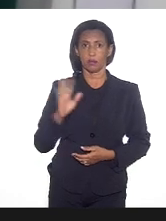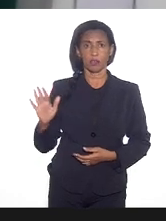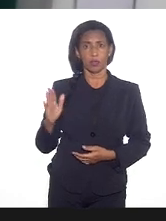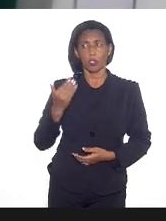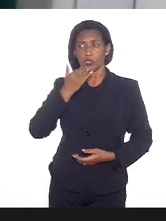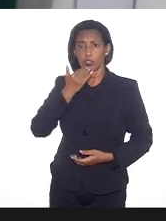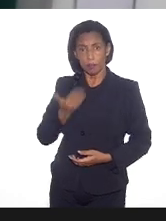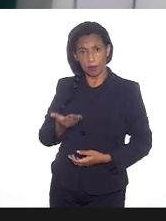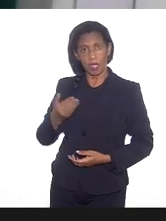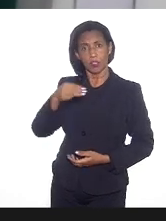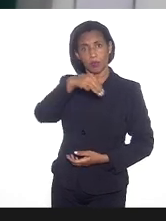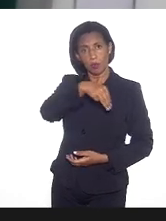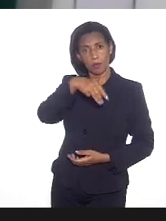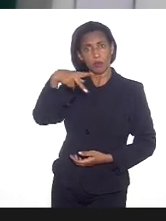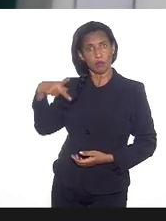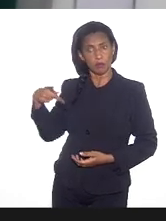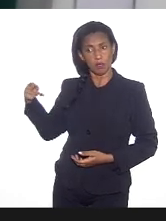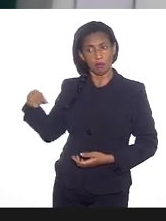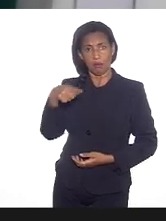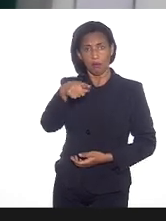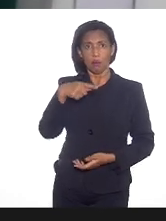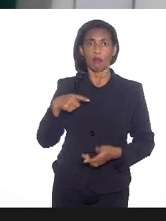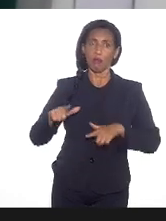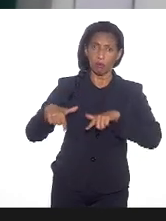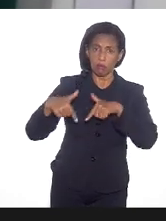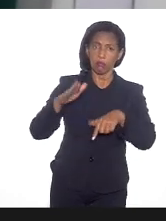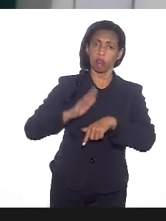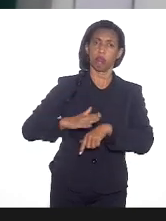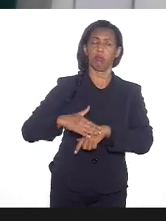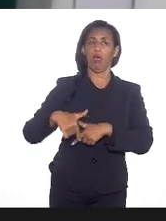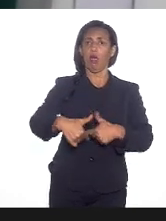instâncias, né, cumpram as suas respectivas atribuições. Então,